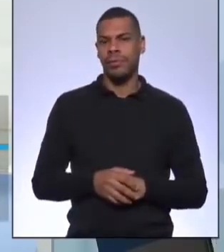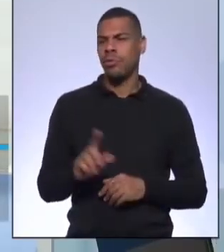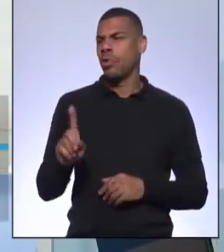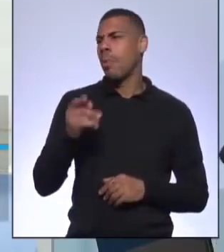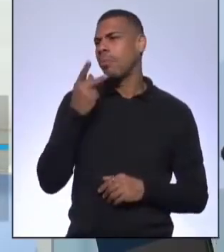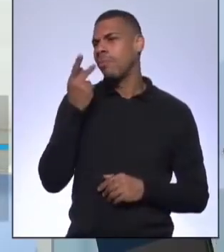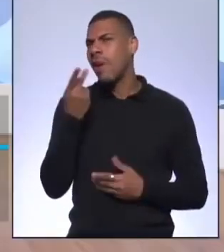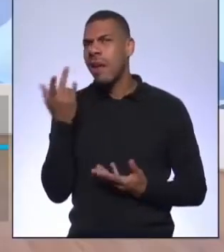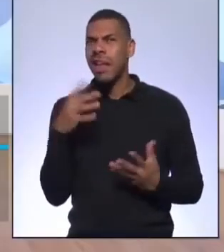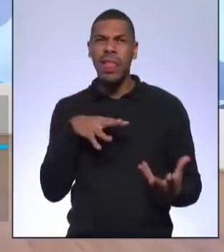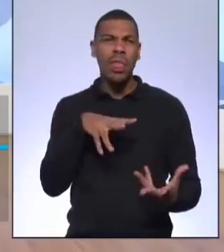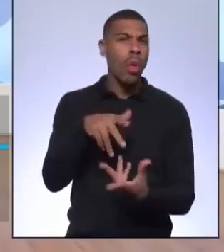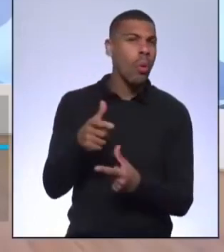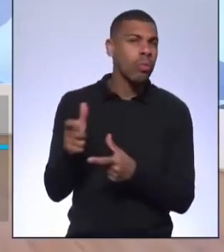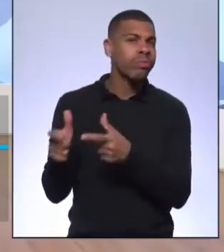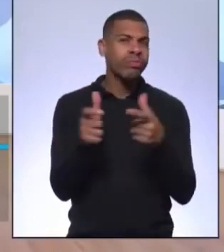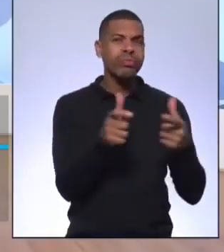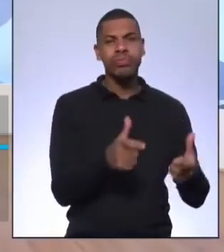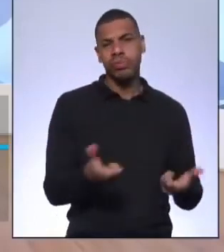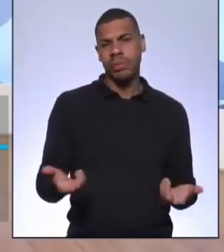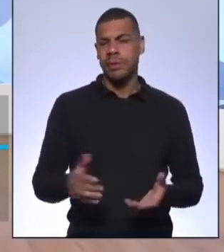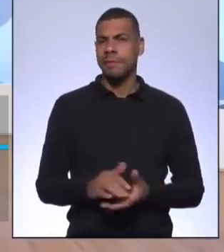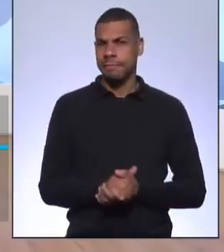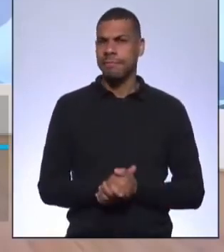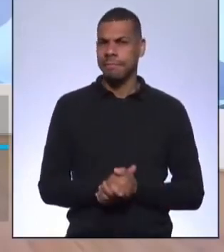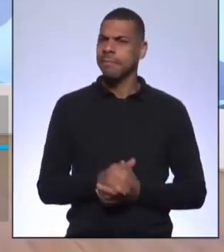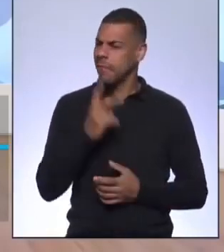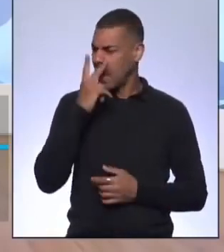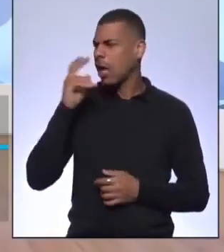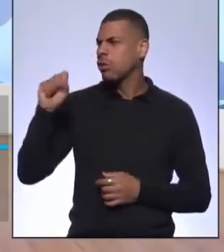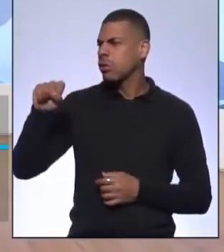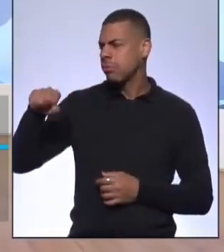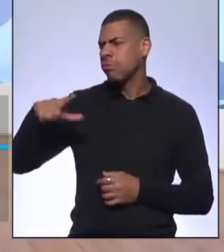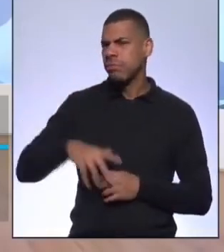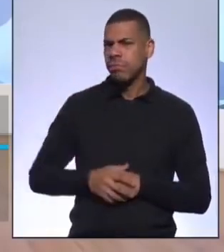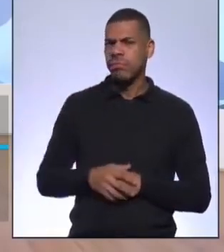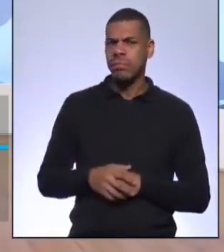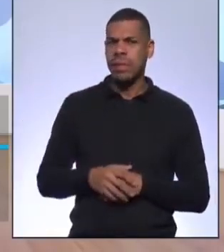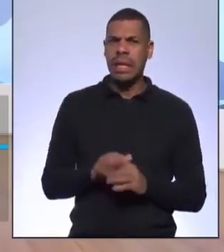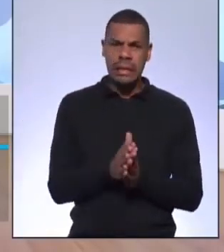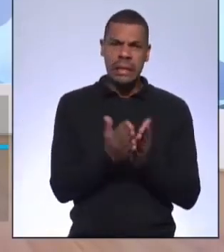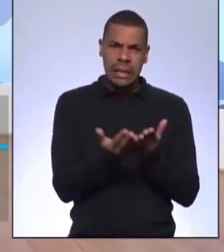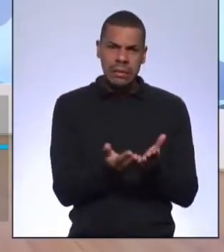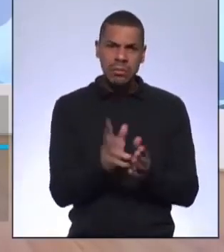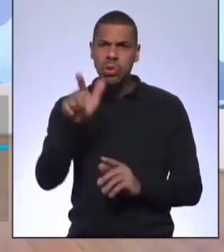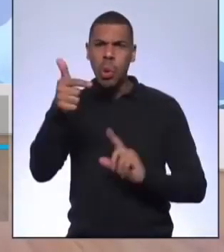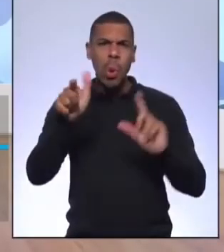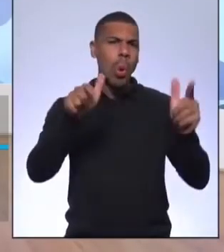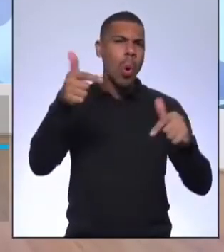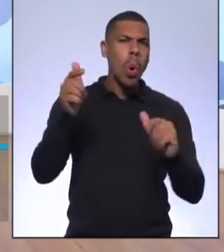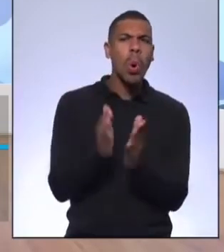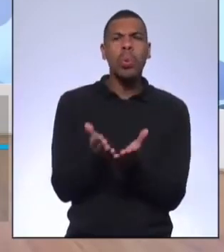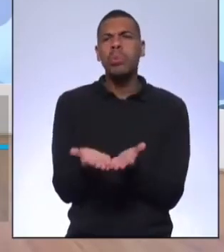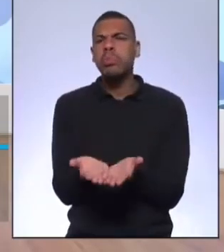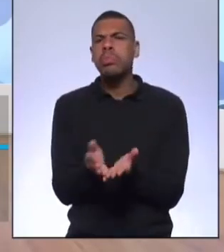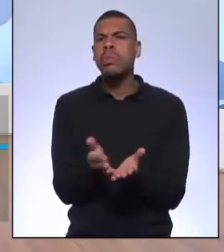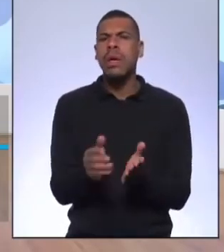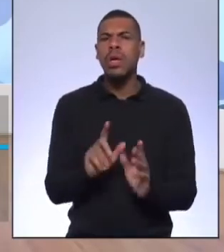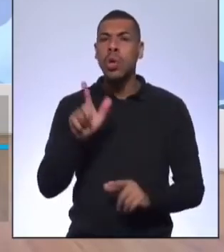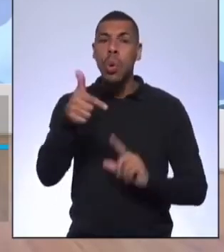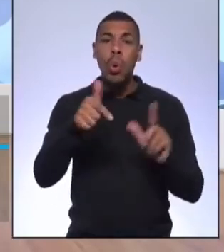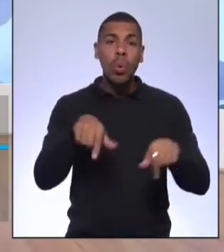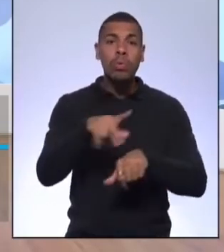falar universal, que a gente... Acredito que sim. Acho que de livros até de outros países a gente encontra essa simbologia, né?